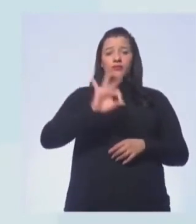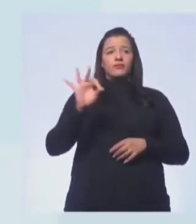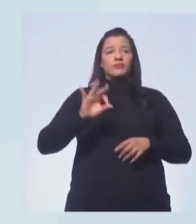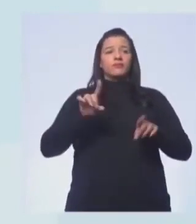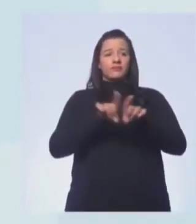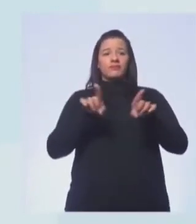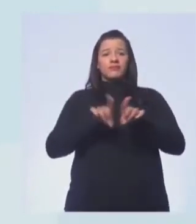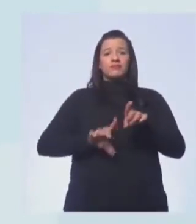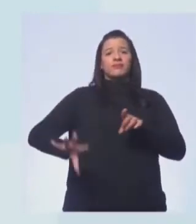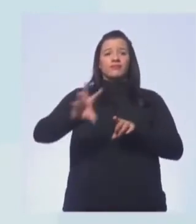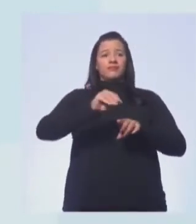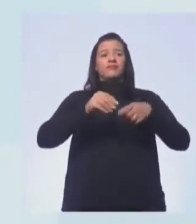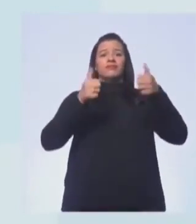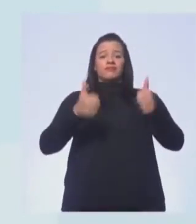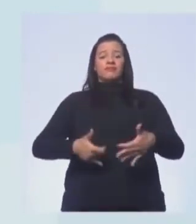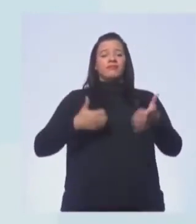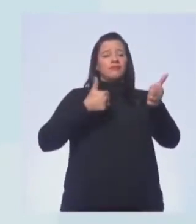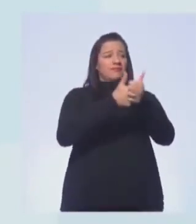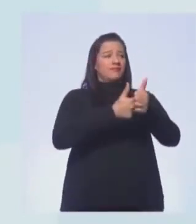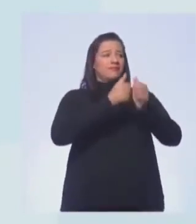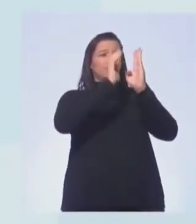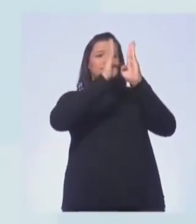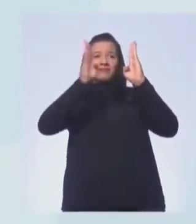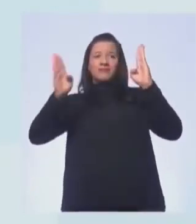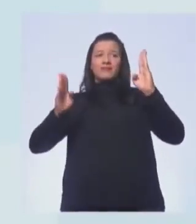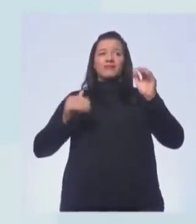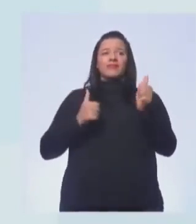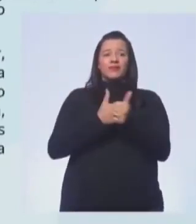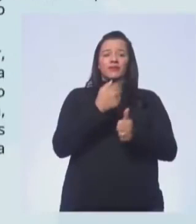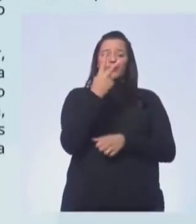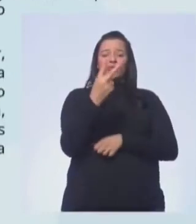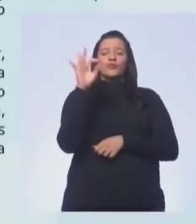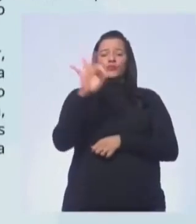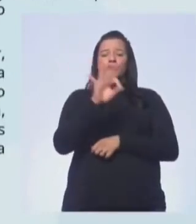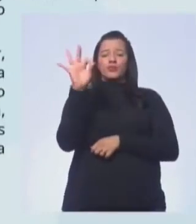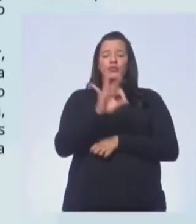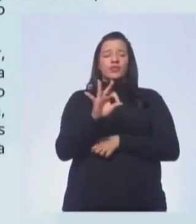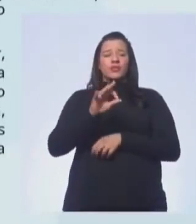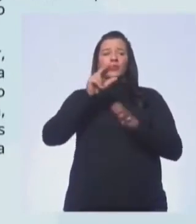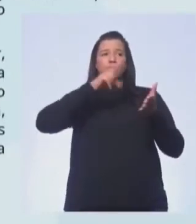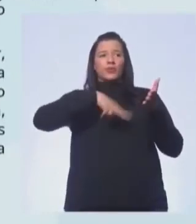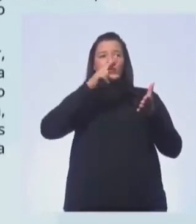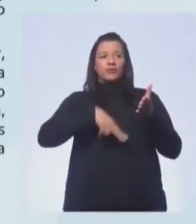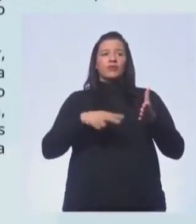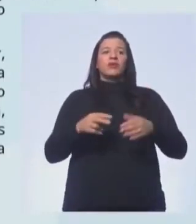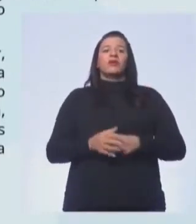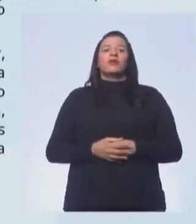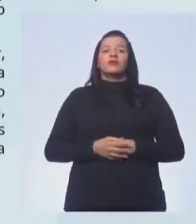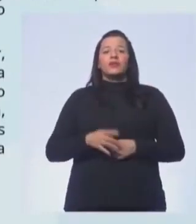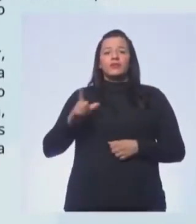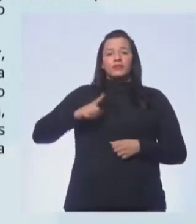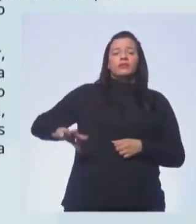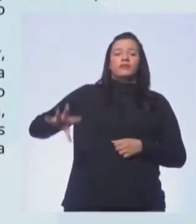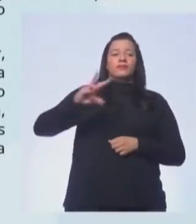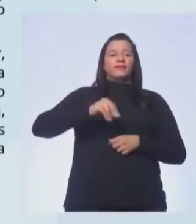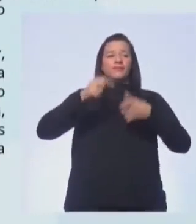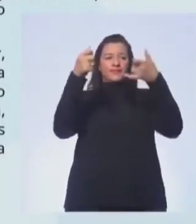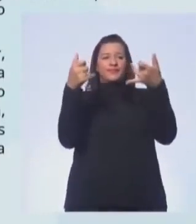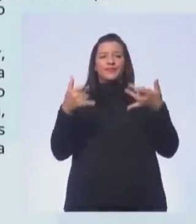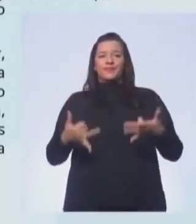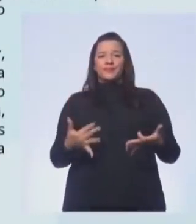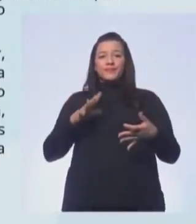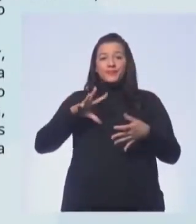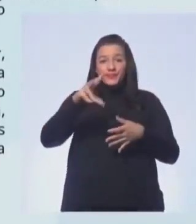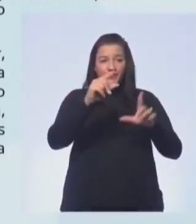há biblioteca por perto para 7% dos leitores e 2% dos não leitores. E aí o incentivo que está na tela, eu vou deixar para